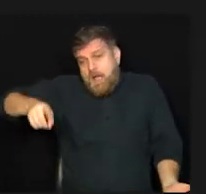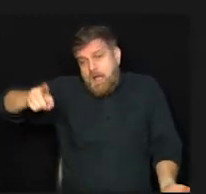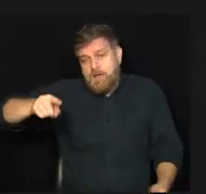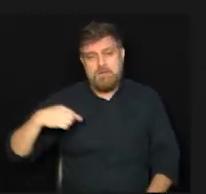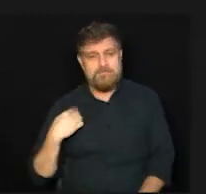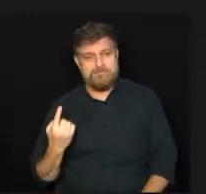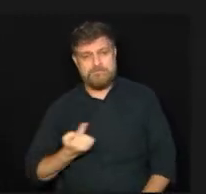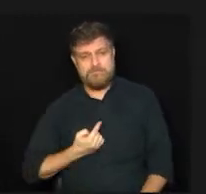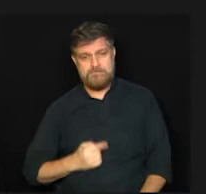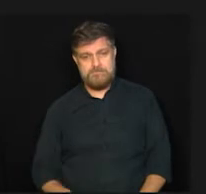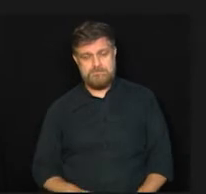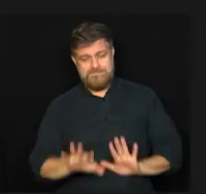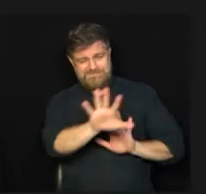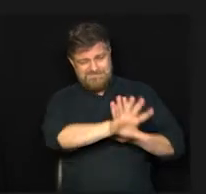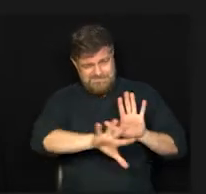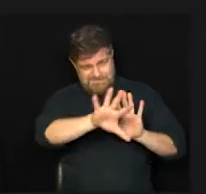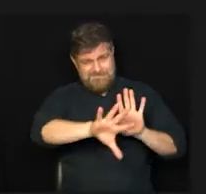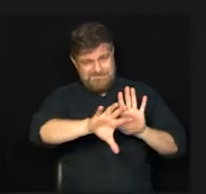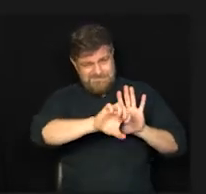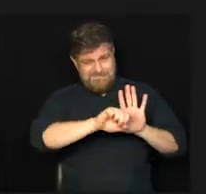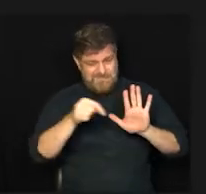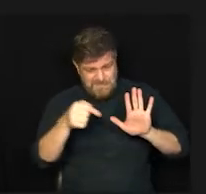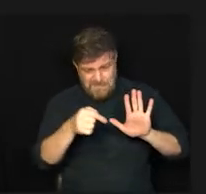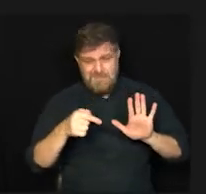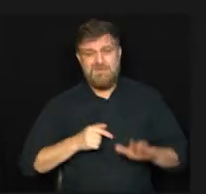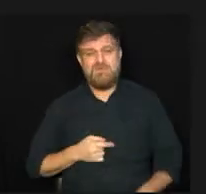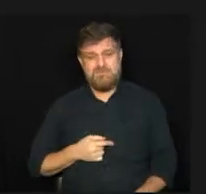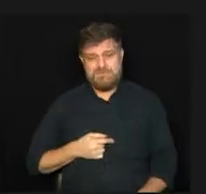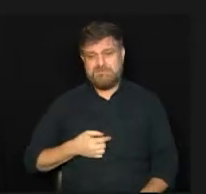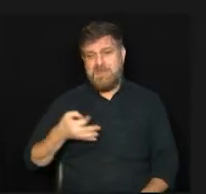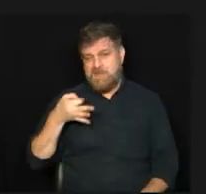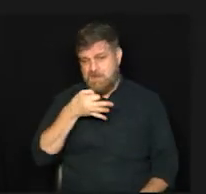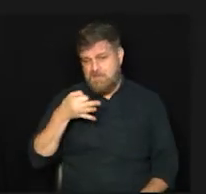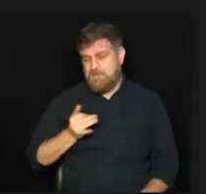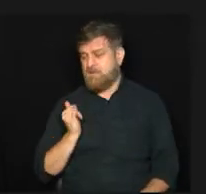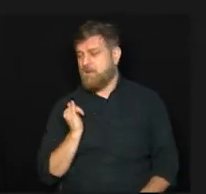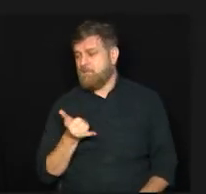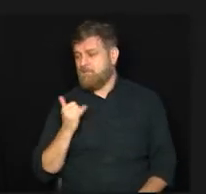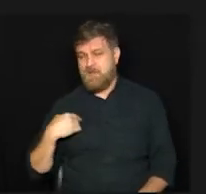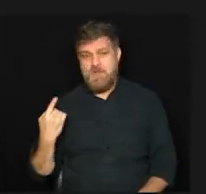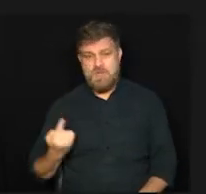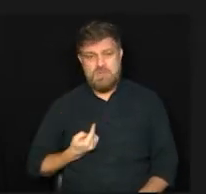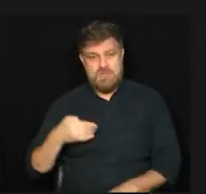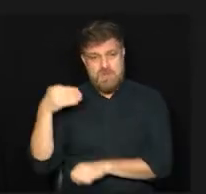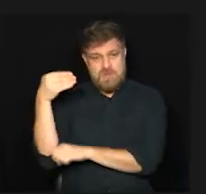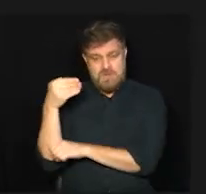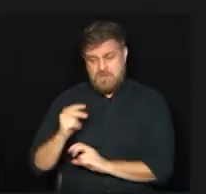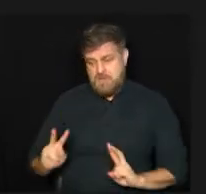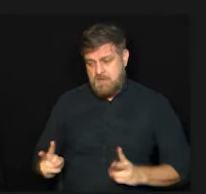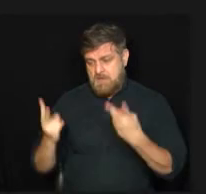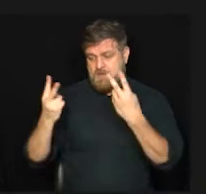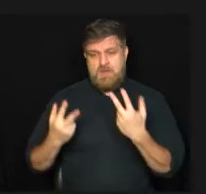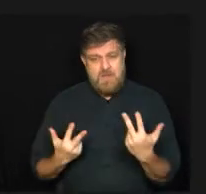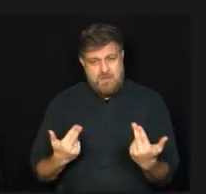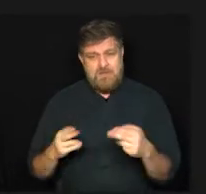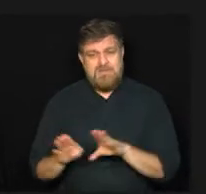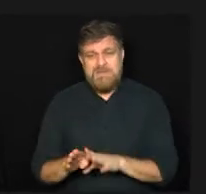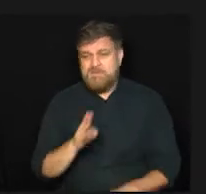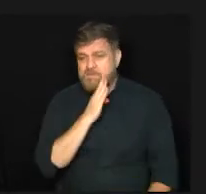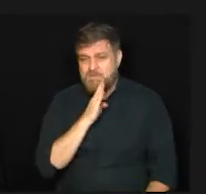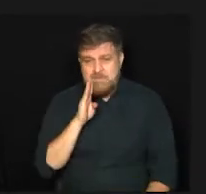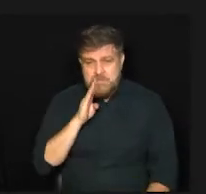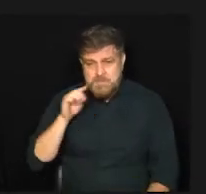A nosso cenário, o Vanderlei e o Antônio já falou, e a gente aqui do Vitória vive a mesma situação. Nós temos também bares e